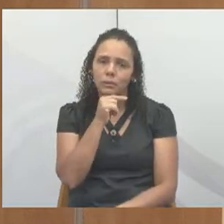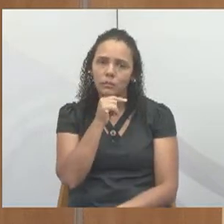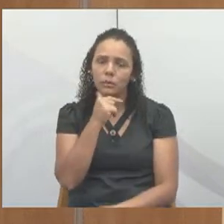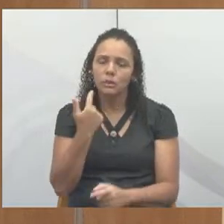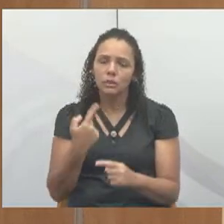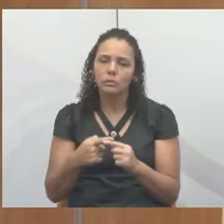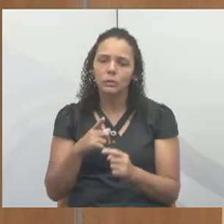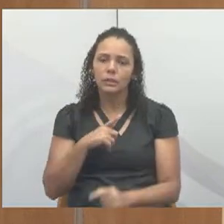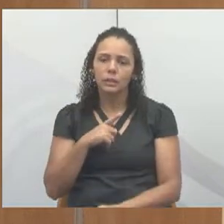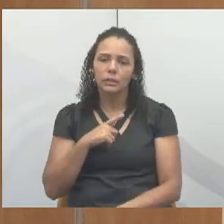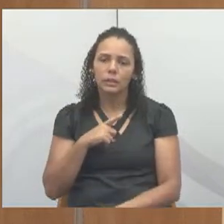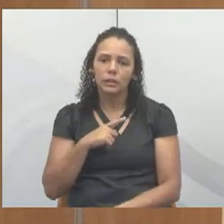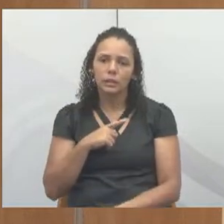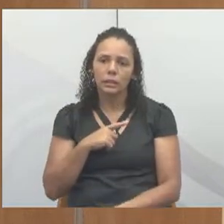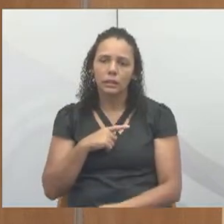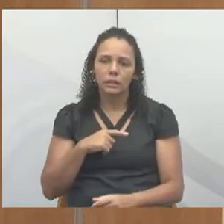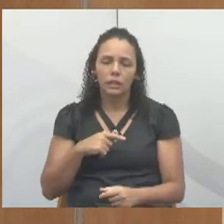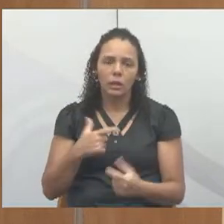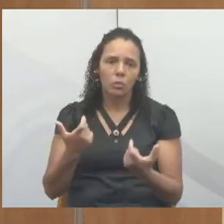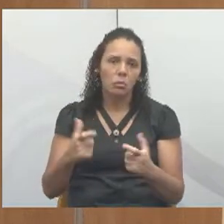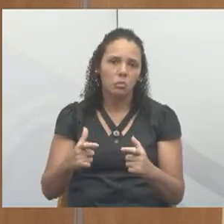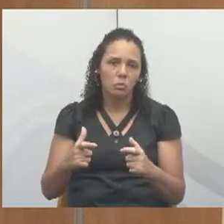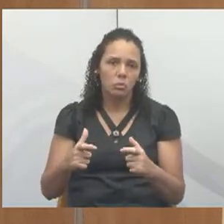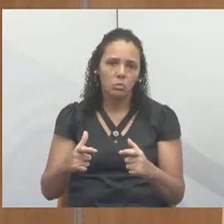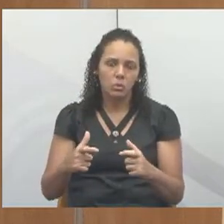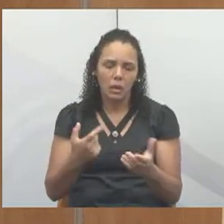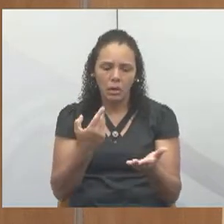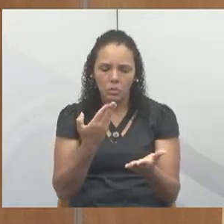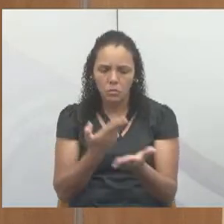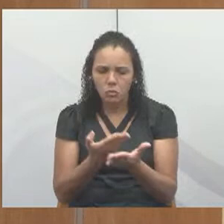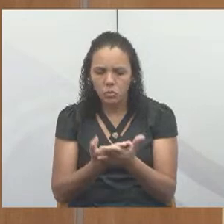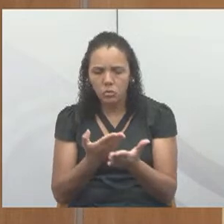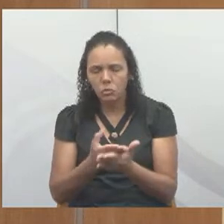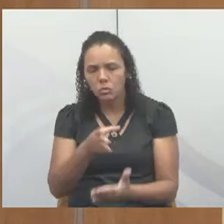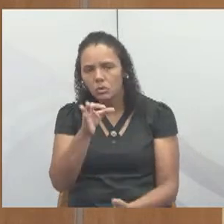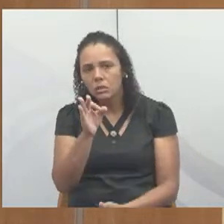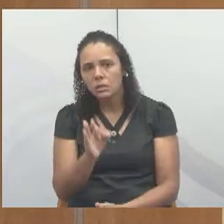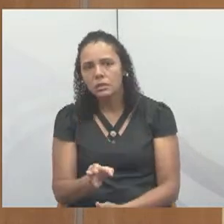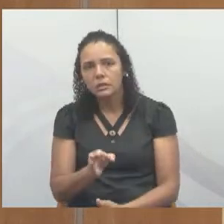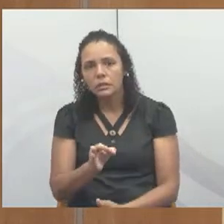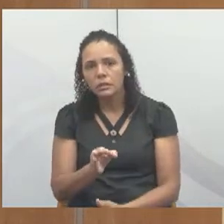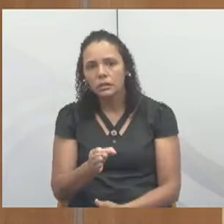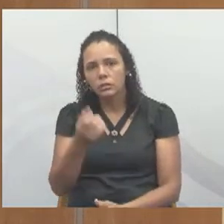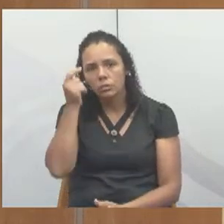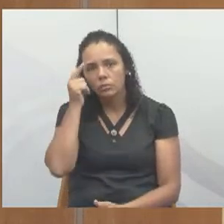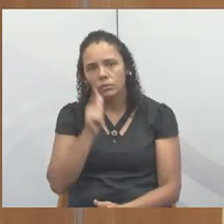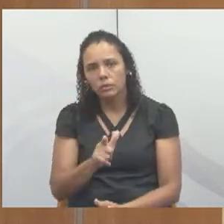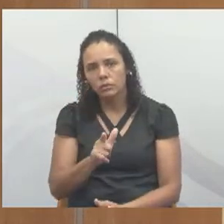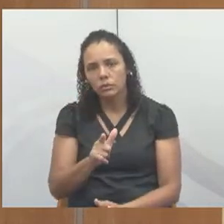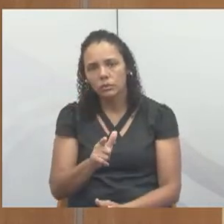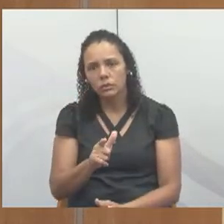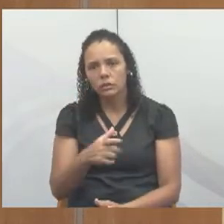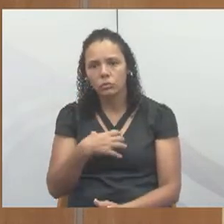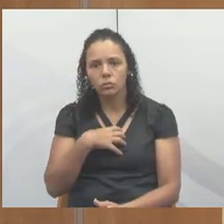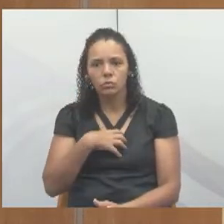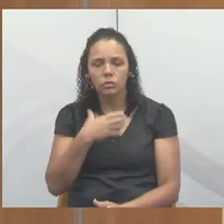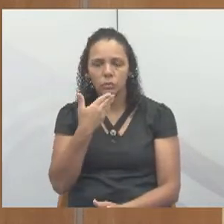toda uma contaminação de solo, precisa todo um estudo adequado para que seja feita da melhor